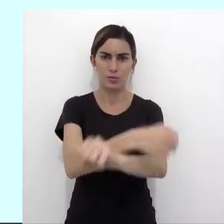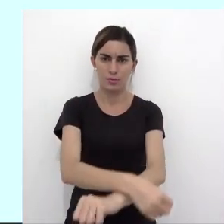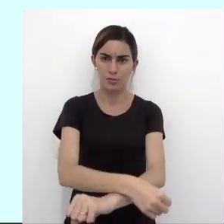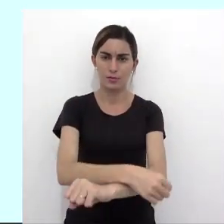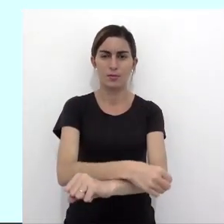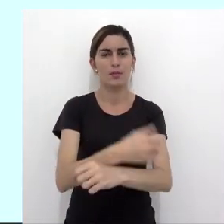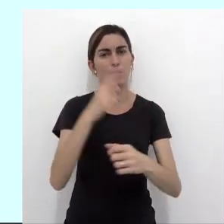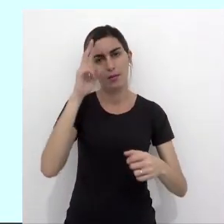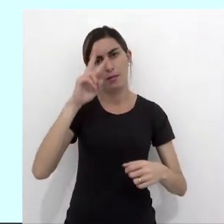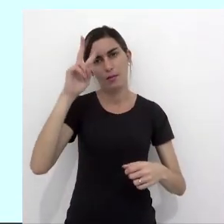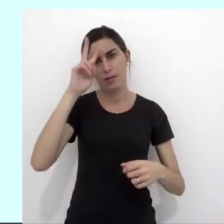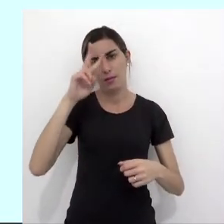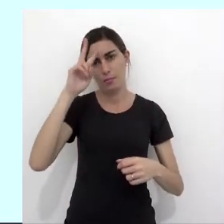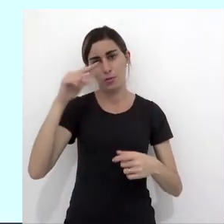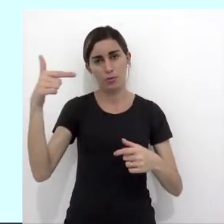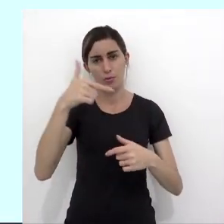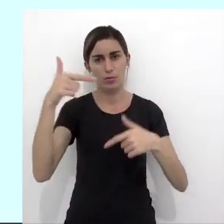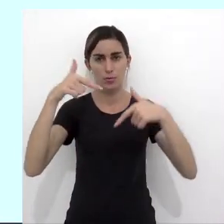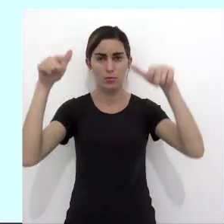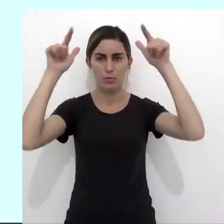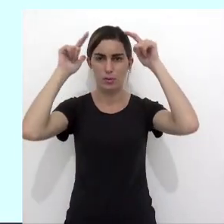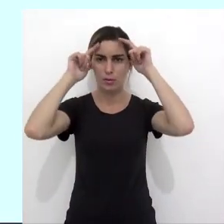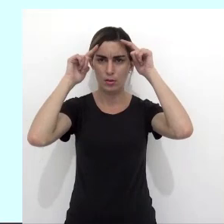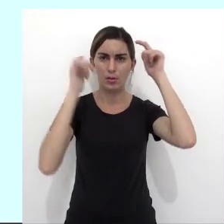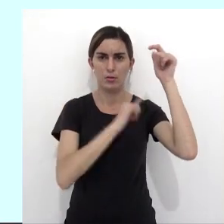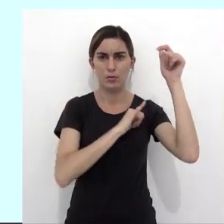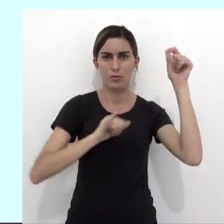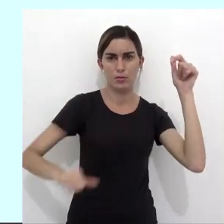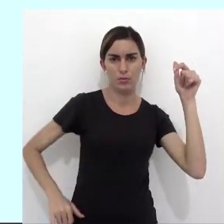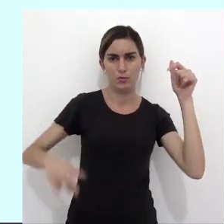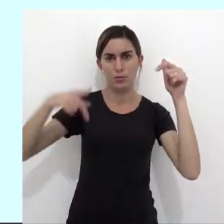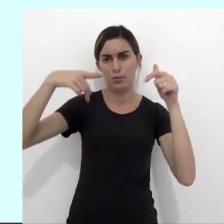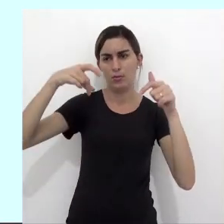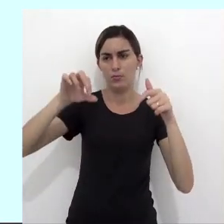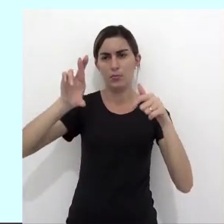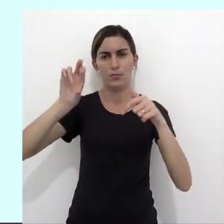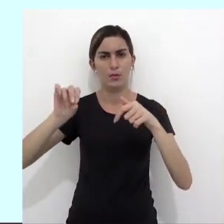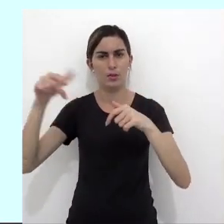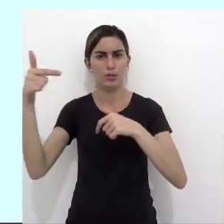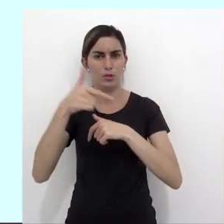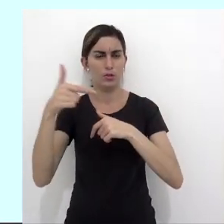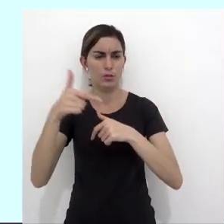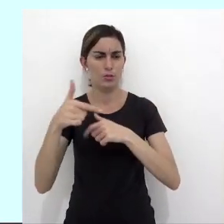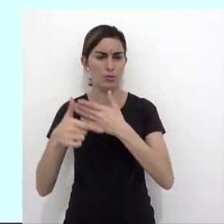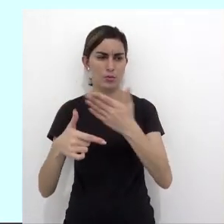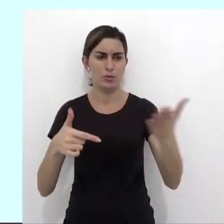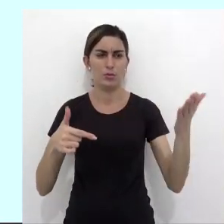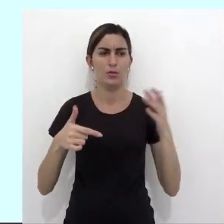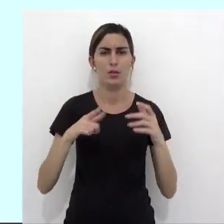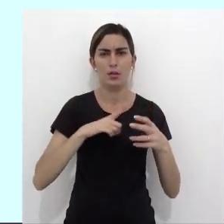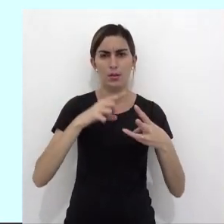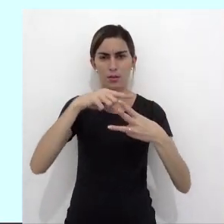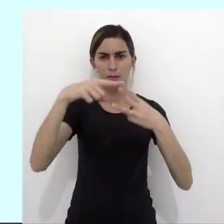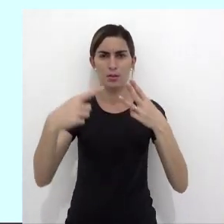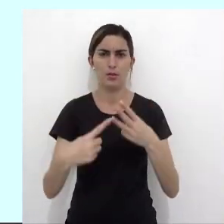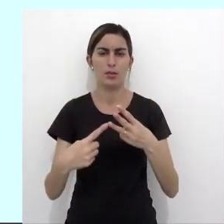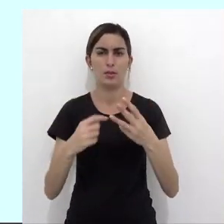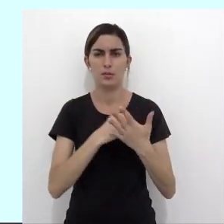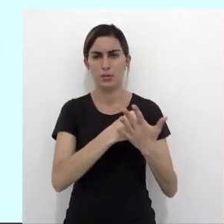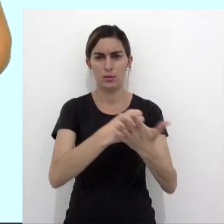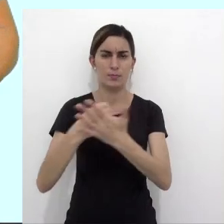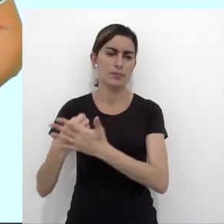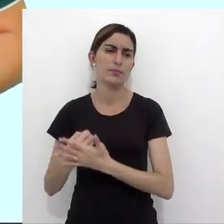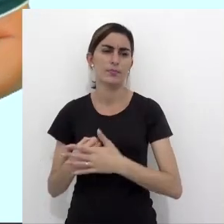Lembrando que o Segundo Reinado, o imperador Pedro II, eu costumo dizer que ele tinha 3 apoios.